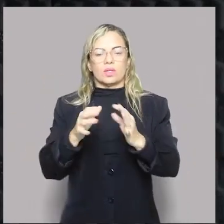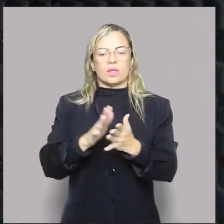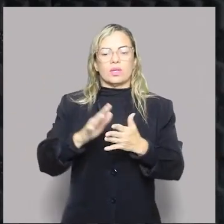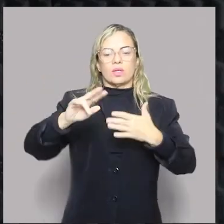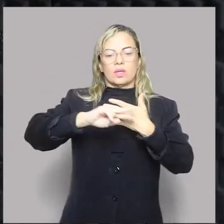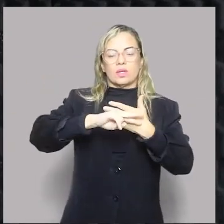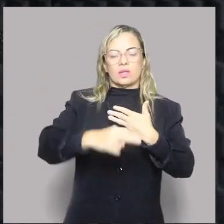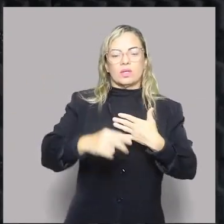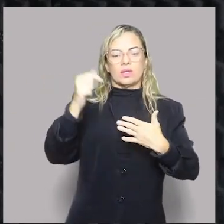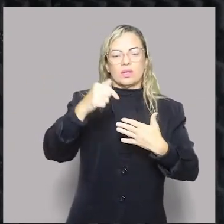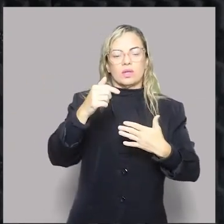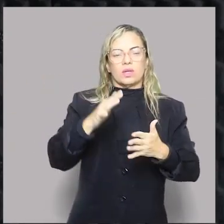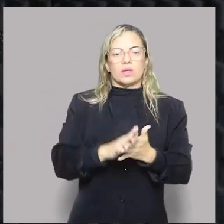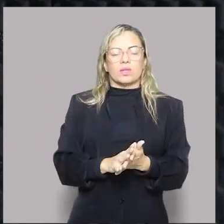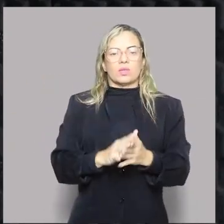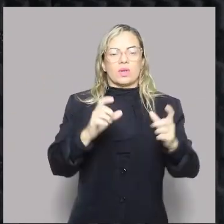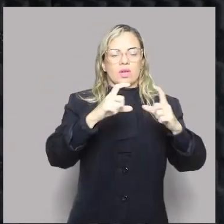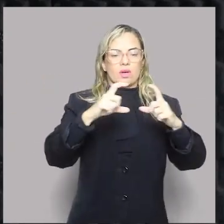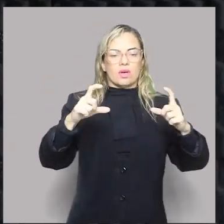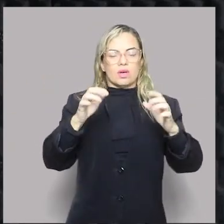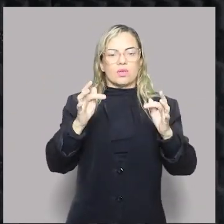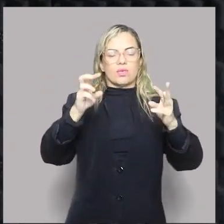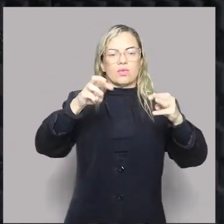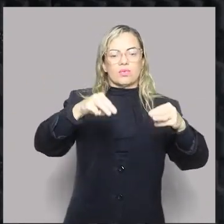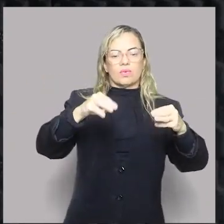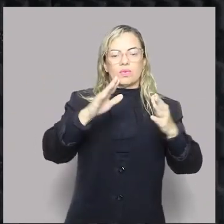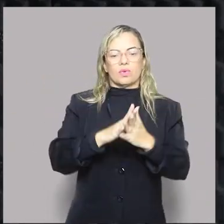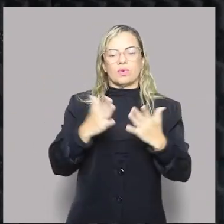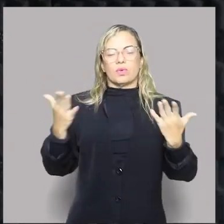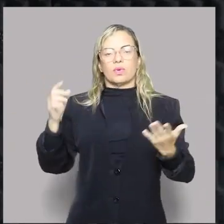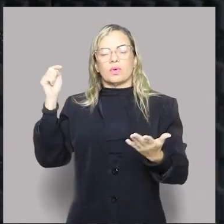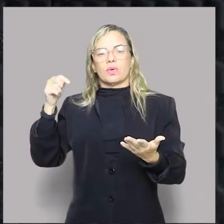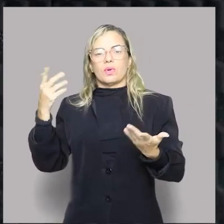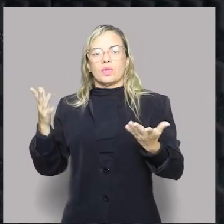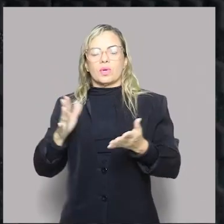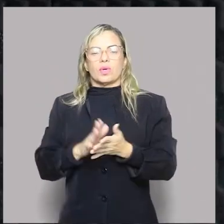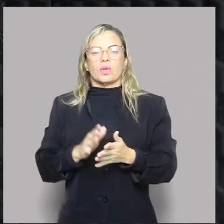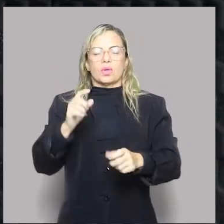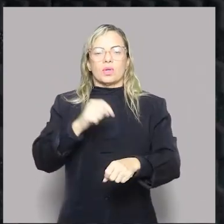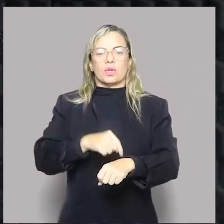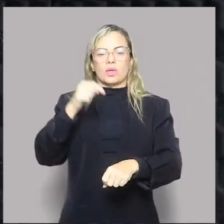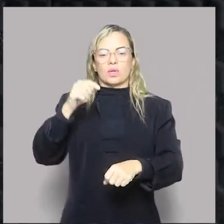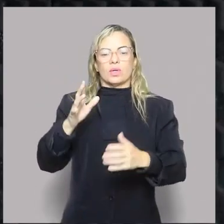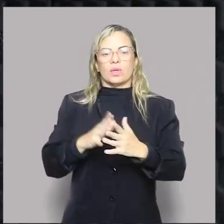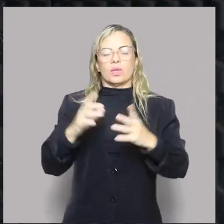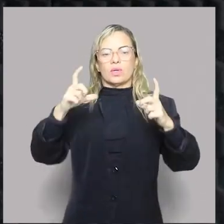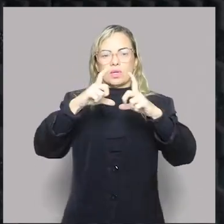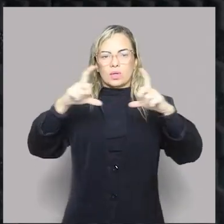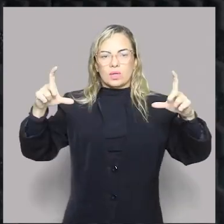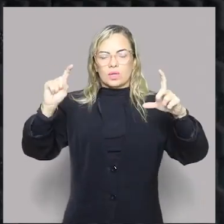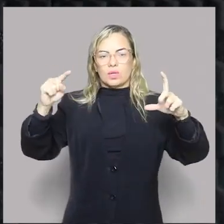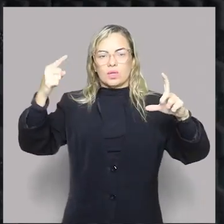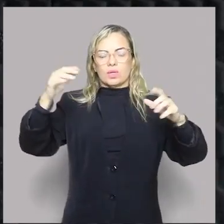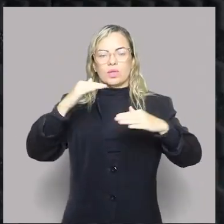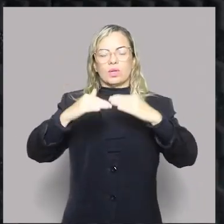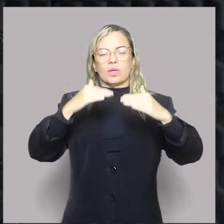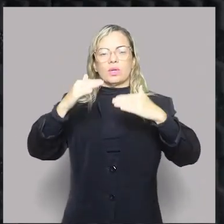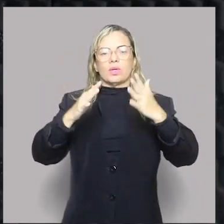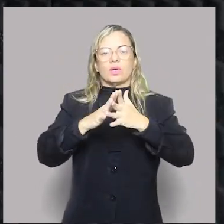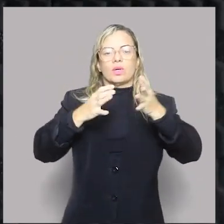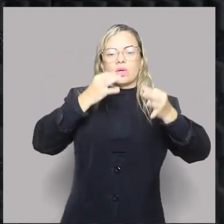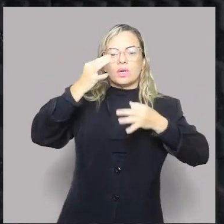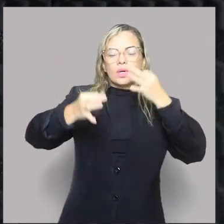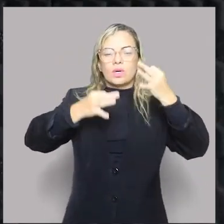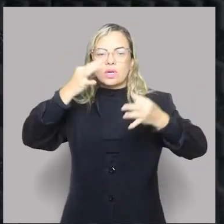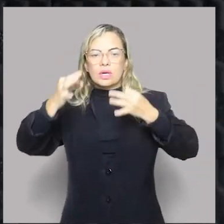telefone, elas mesclam aí, elas oferecem nos seus serviços de voz, mas também serviços de internet,